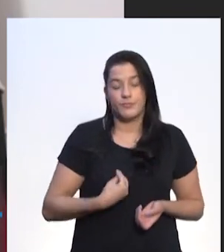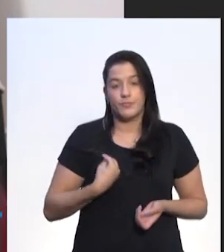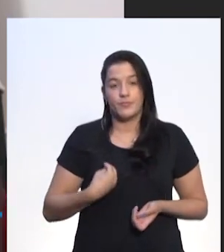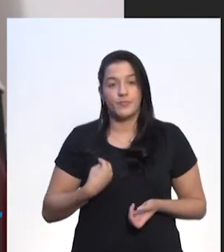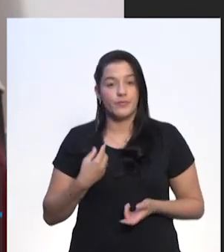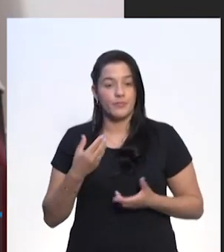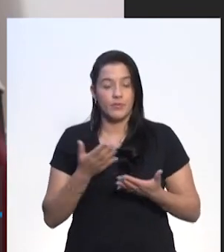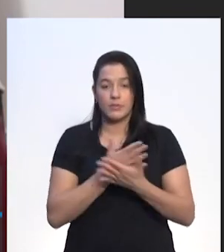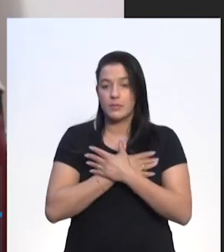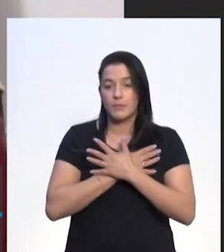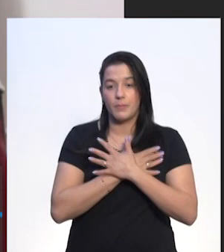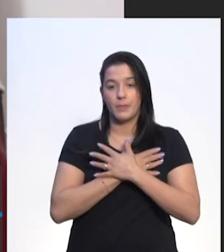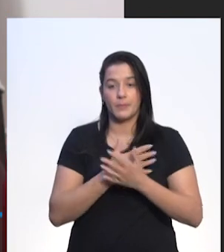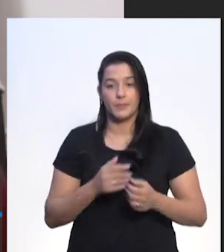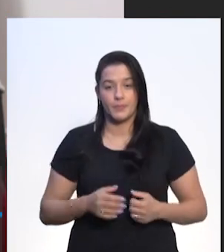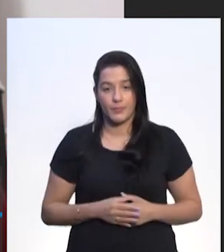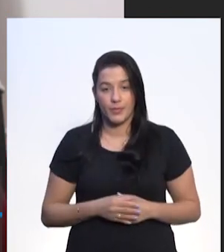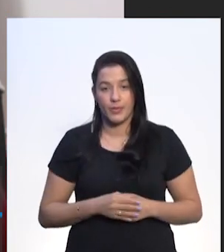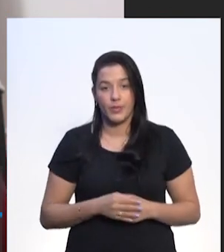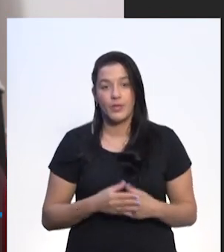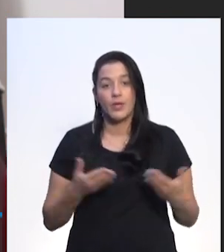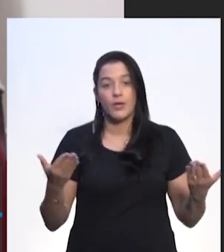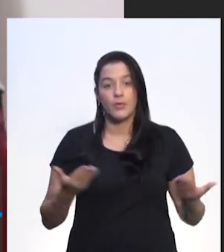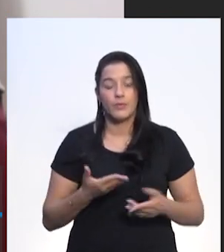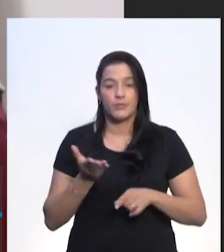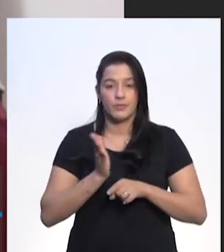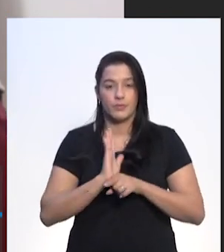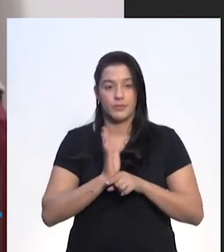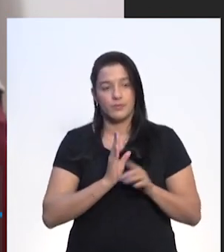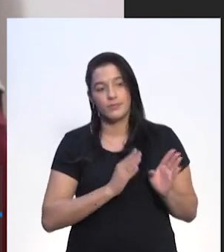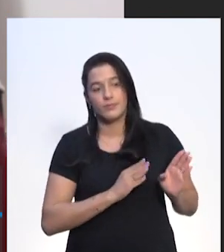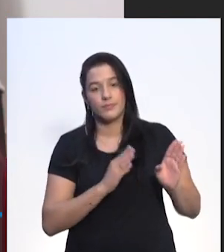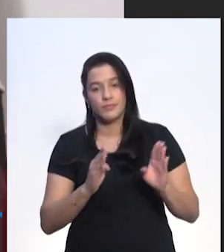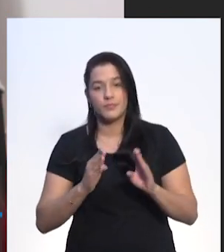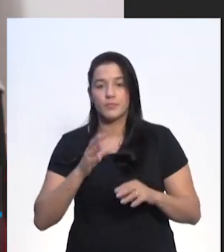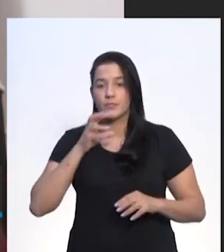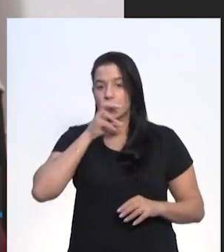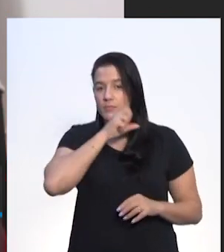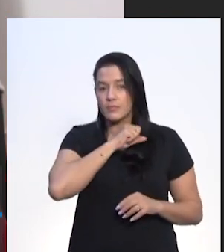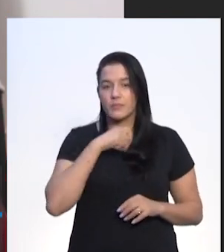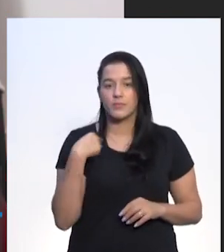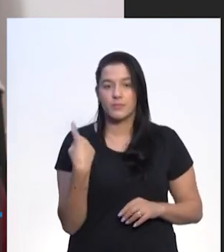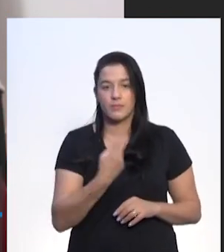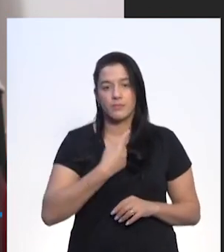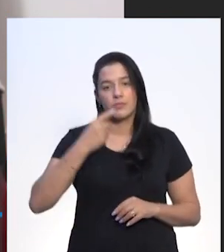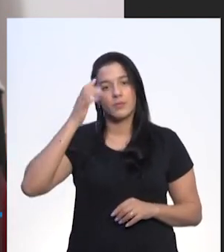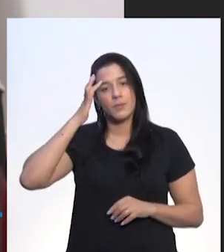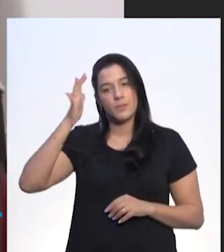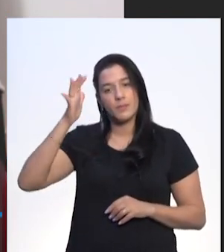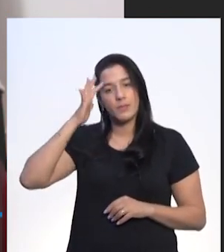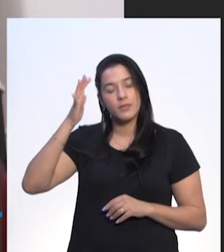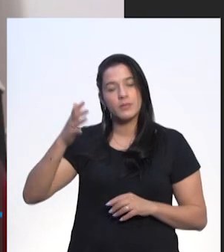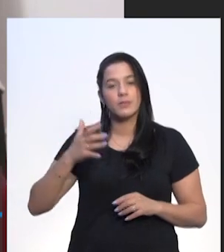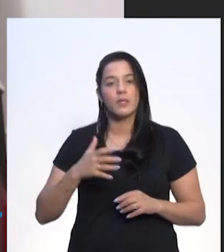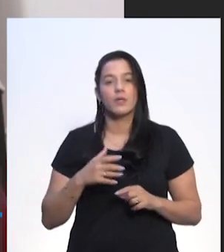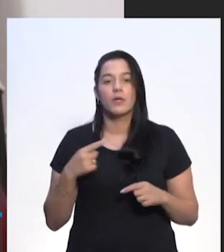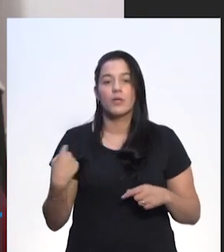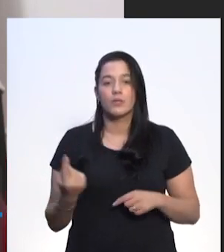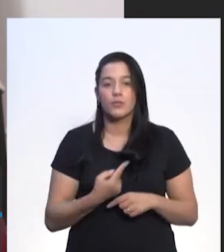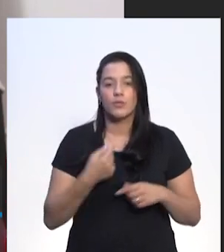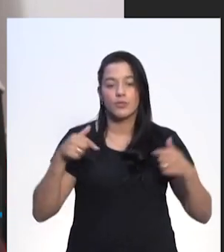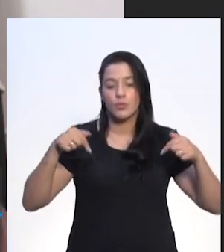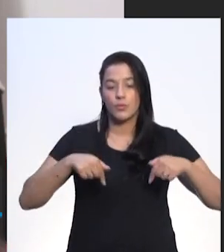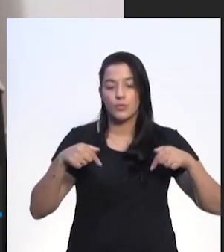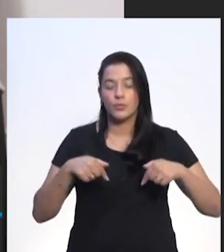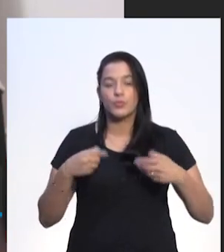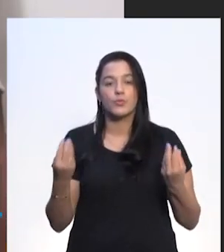desemprego. Então, a gente vai trazer para vocês aí um vídeo rapidinho para a gente pensar exatamente sobre a nossa